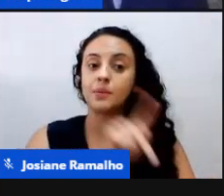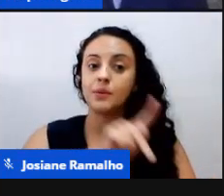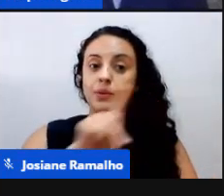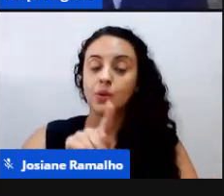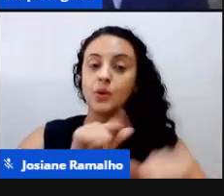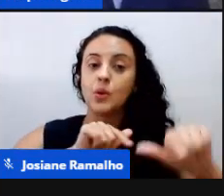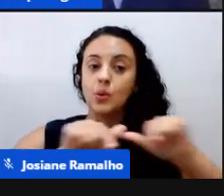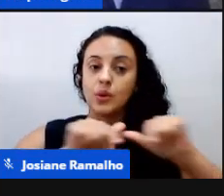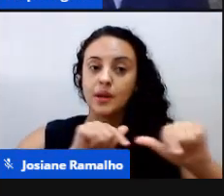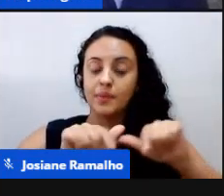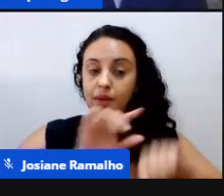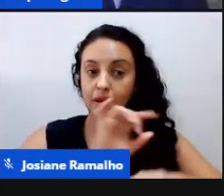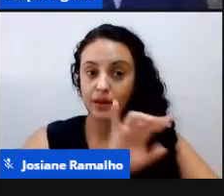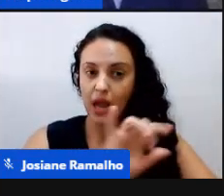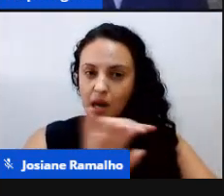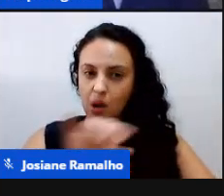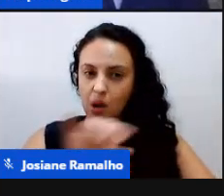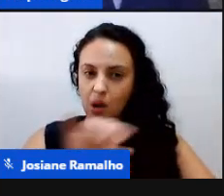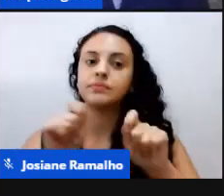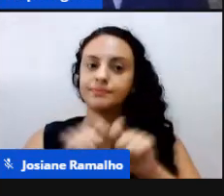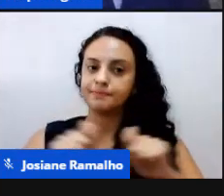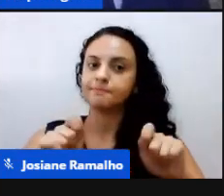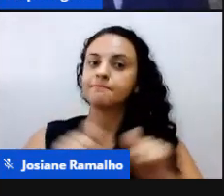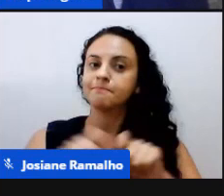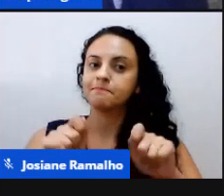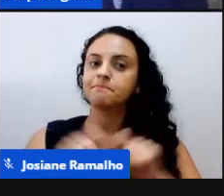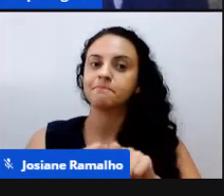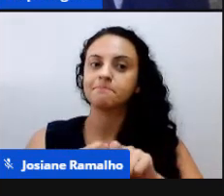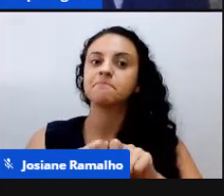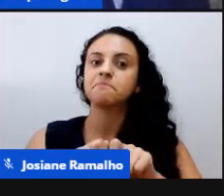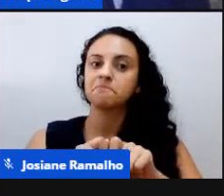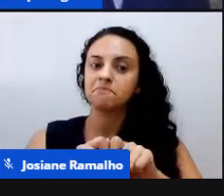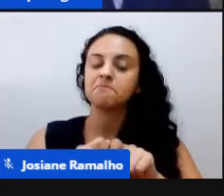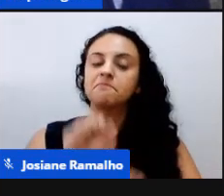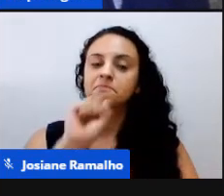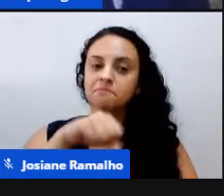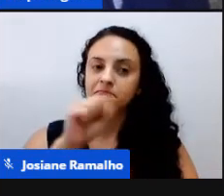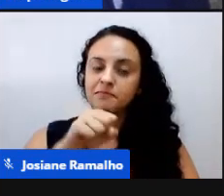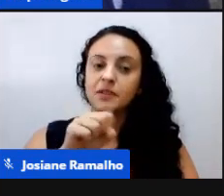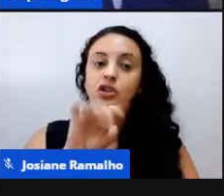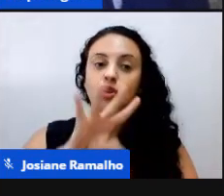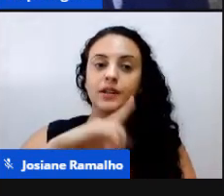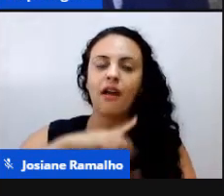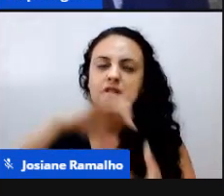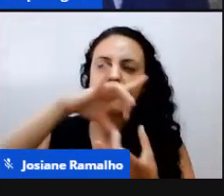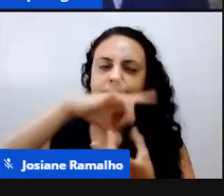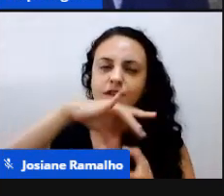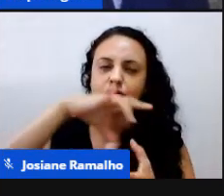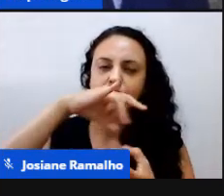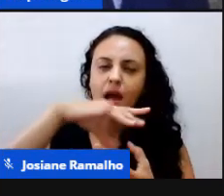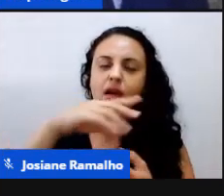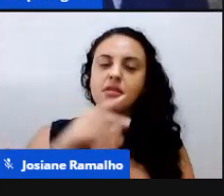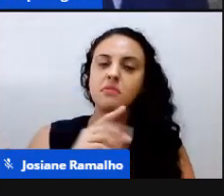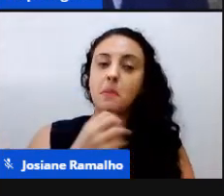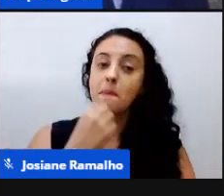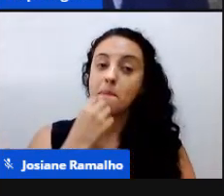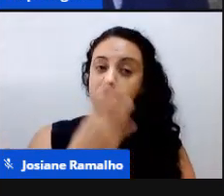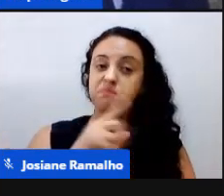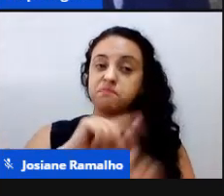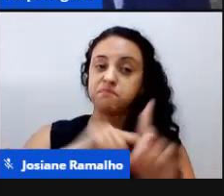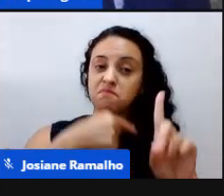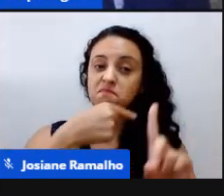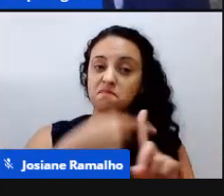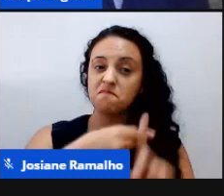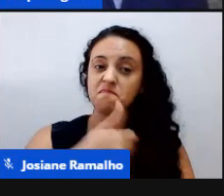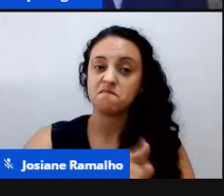eles têm realizado, né, Felipe? Exatamente, só estamos tendo feedback positivo, né, Elisângela? Então, Isso. nós estamos